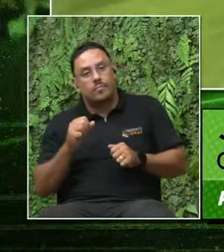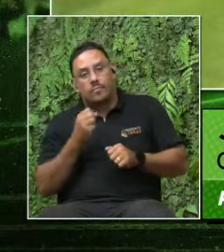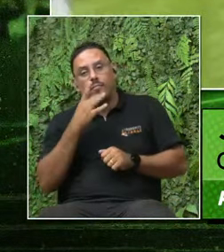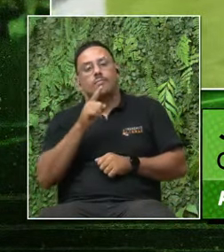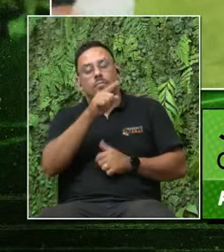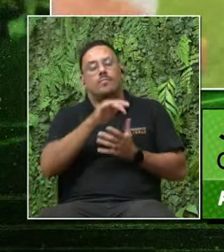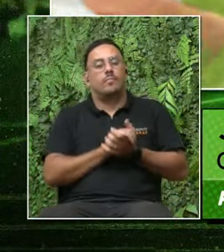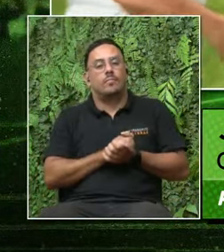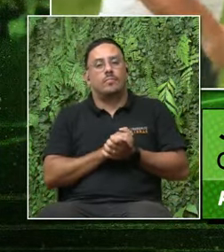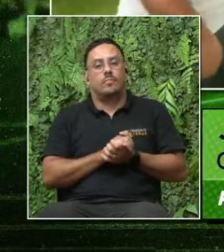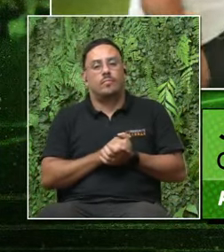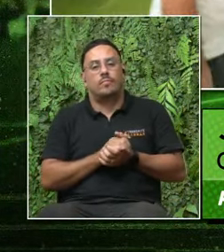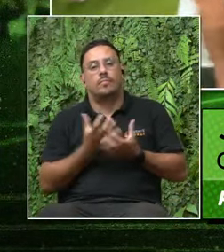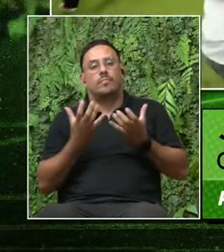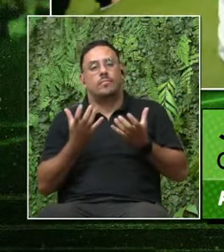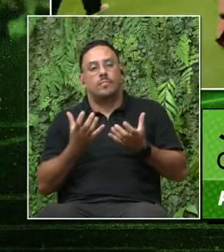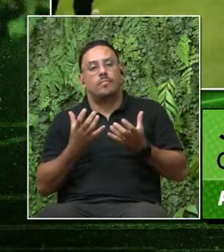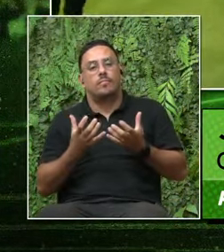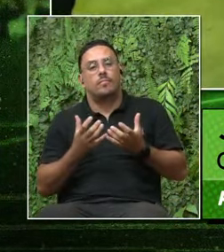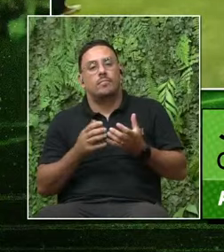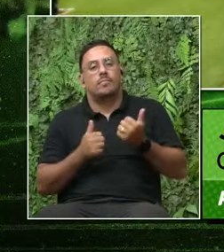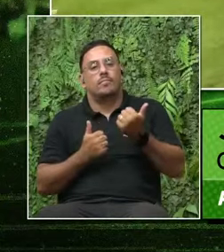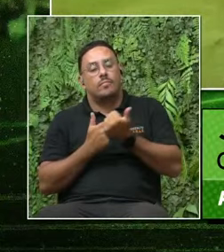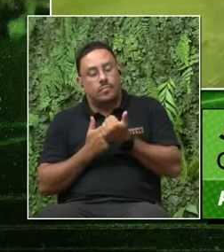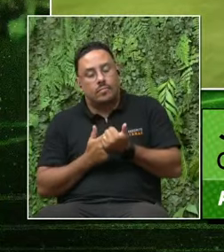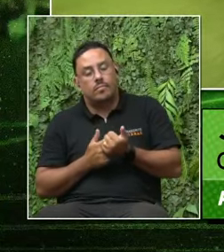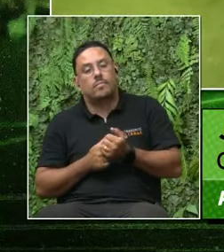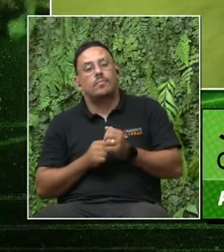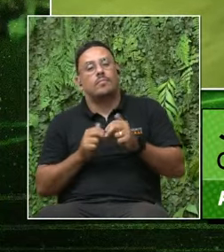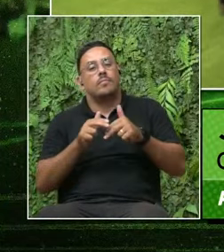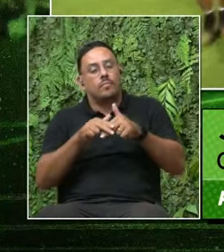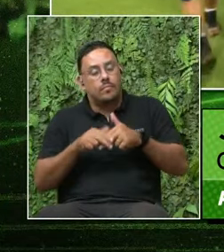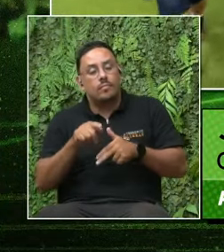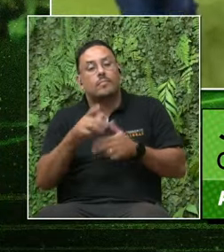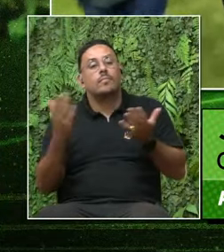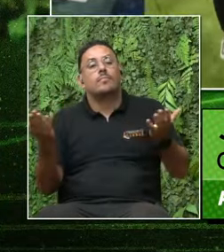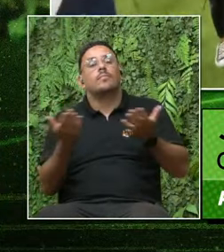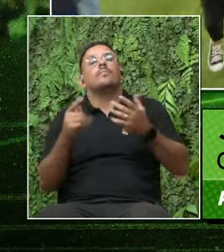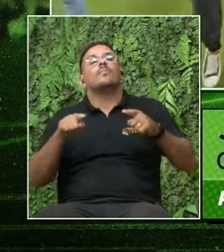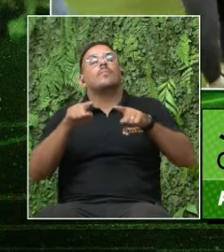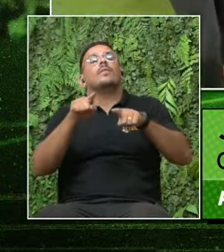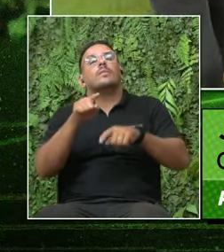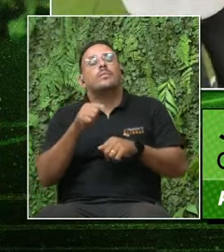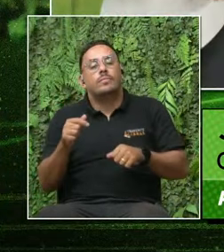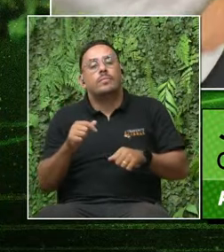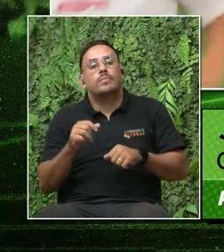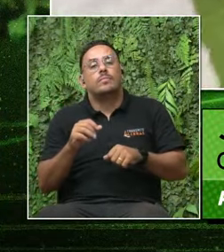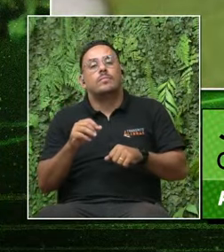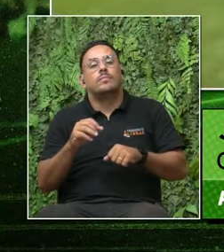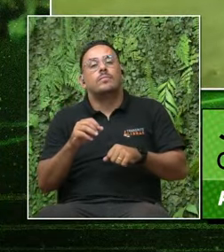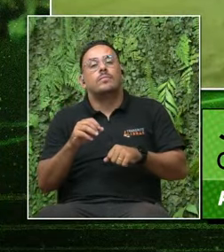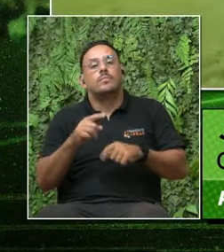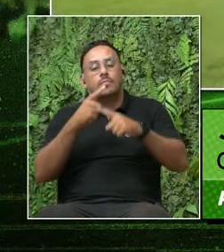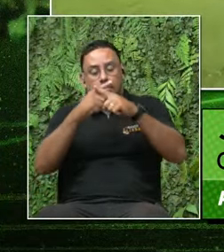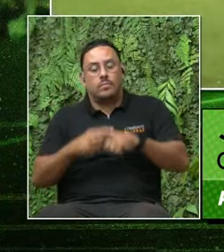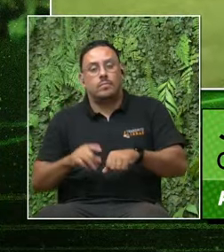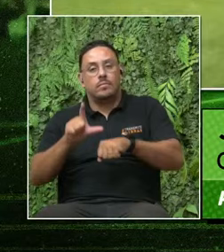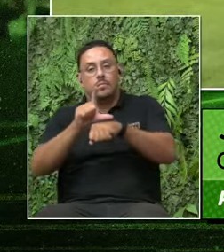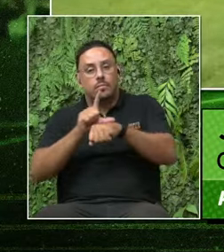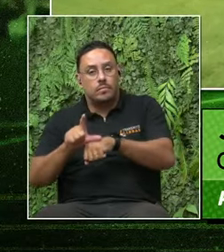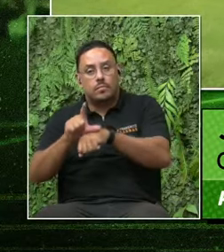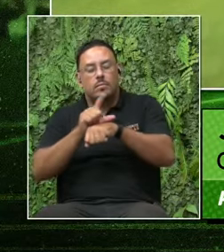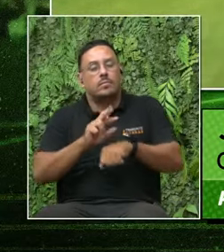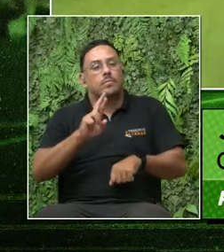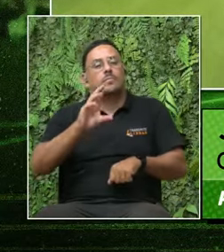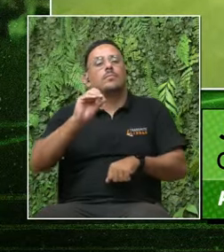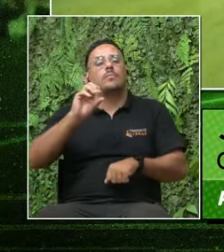eles né o visto eu acho que eles que eles gostam de comemora visto né Deve ser preço e e e agora ô gêmeos pra Copa Libertadores da América velho jogo contra o Rosário